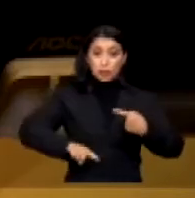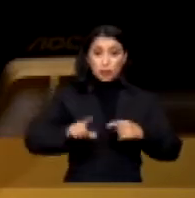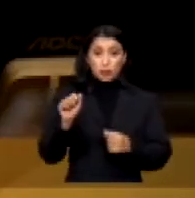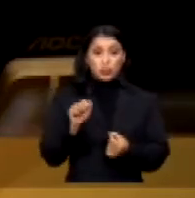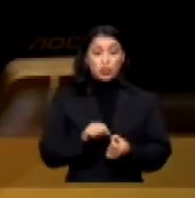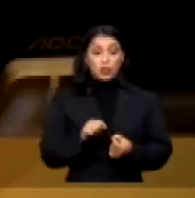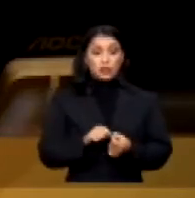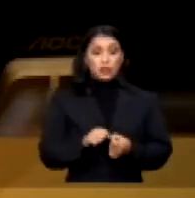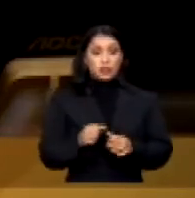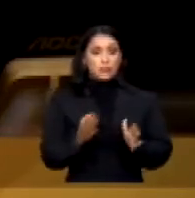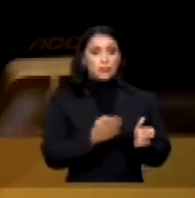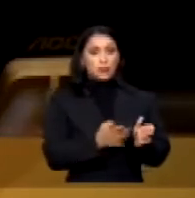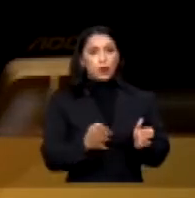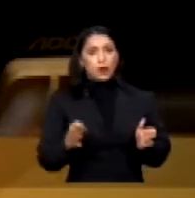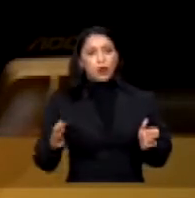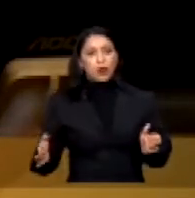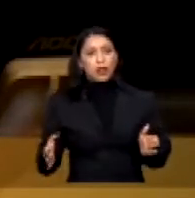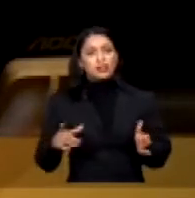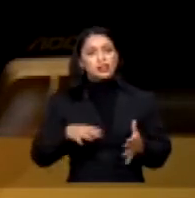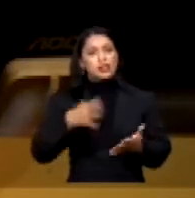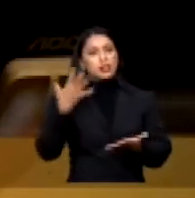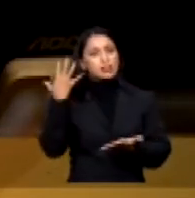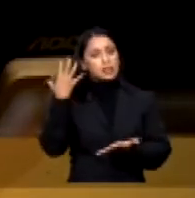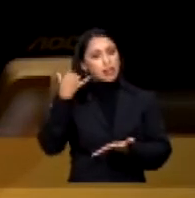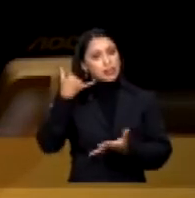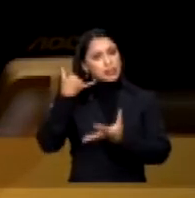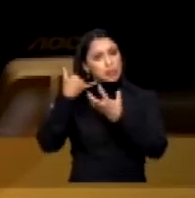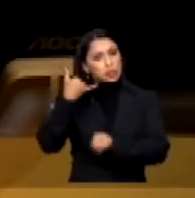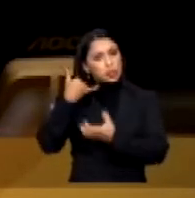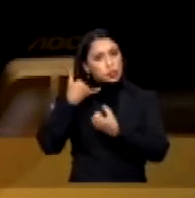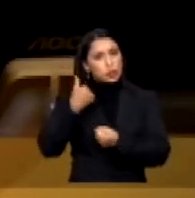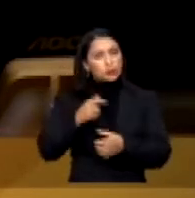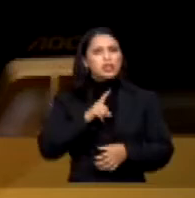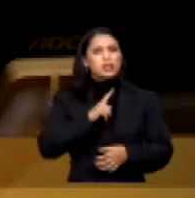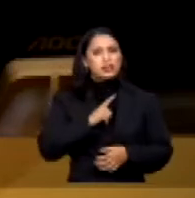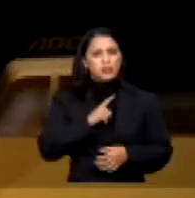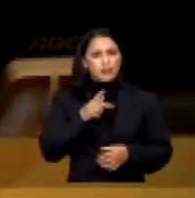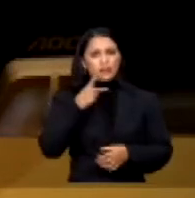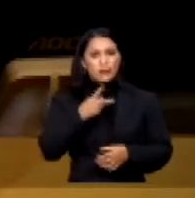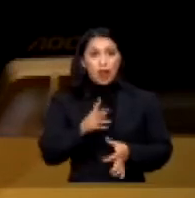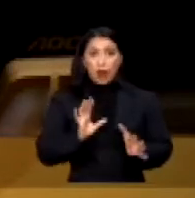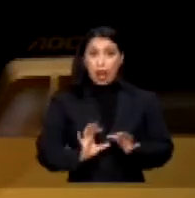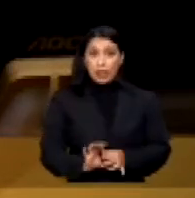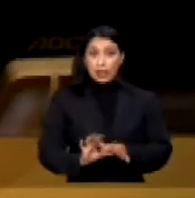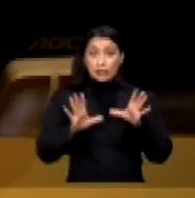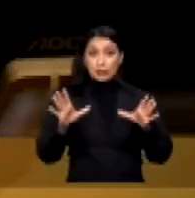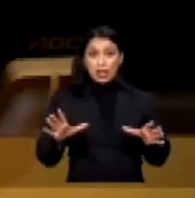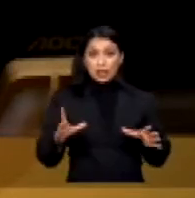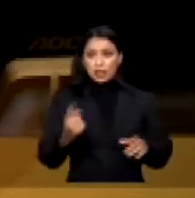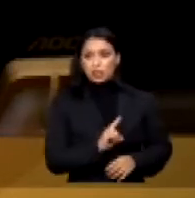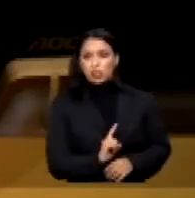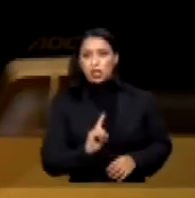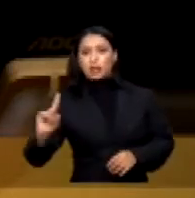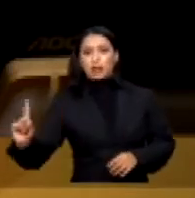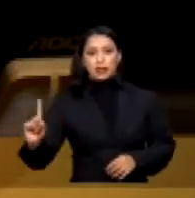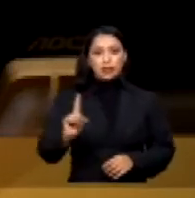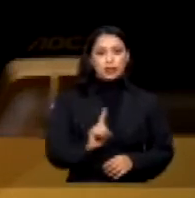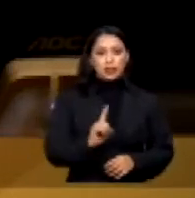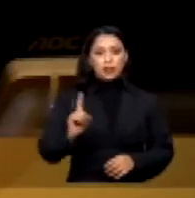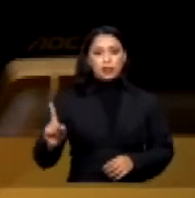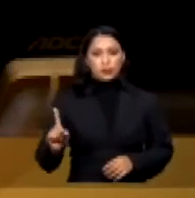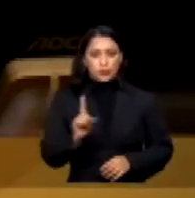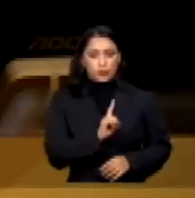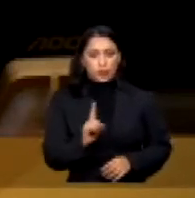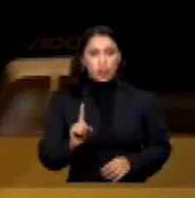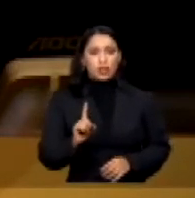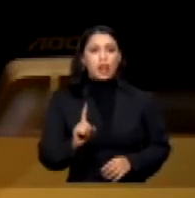proibido de fazer prorrogações nas escutas. Insisto, a liberdade de ir e vir, muito